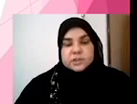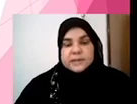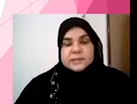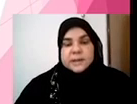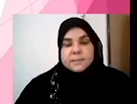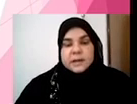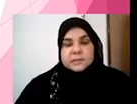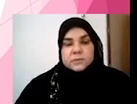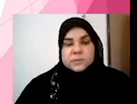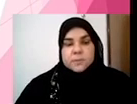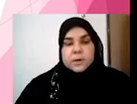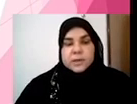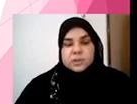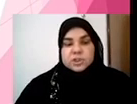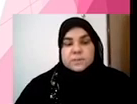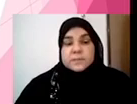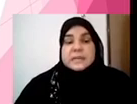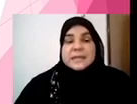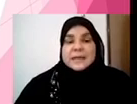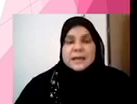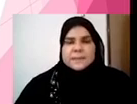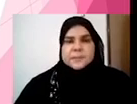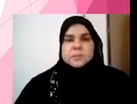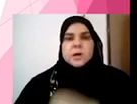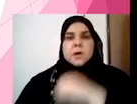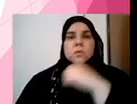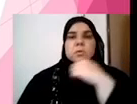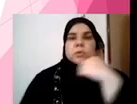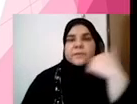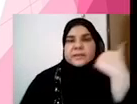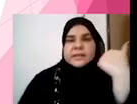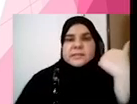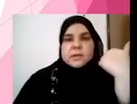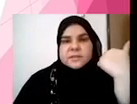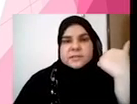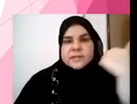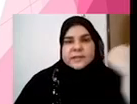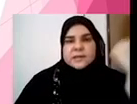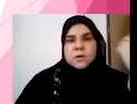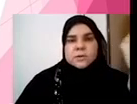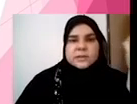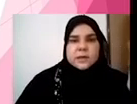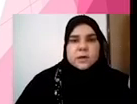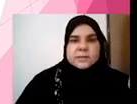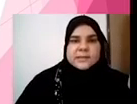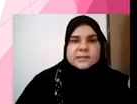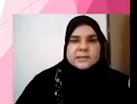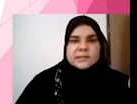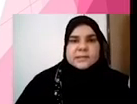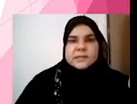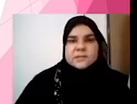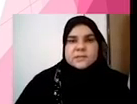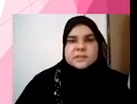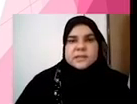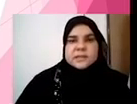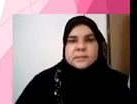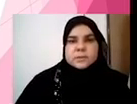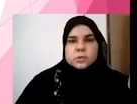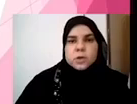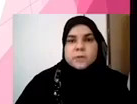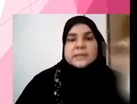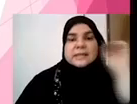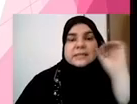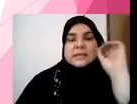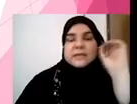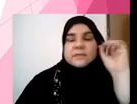potência de 10, né, a base e o expoente. E aí, pessoal, o 95 vezes 10 a 11 e o 166 vezes 10 a